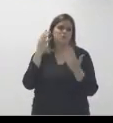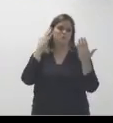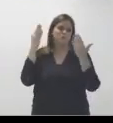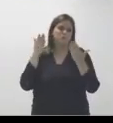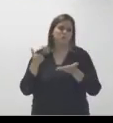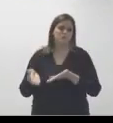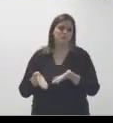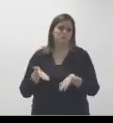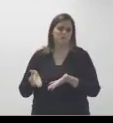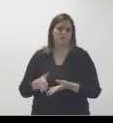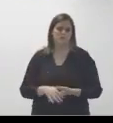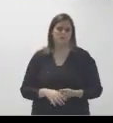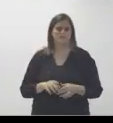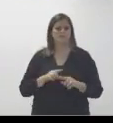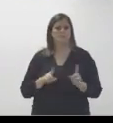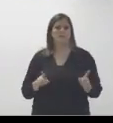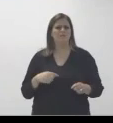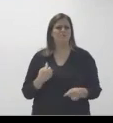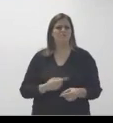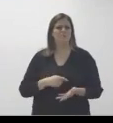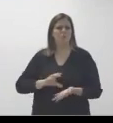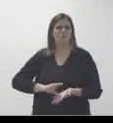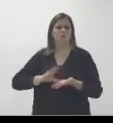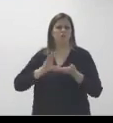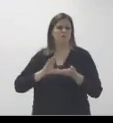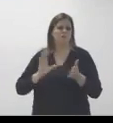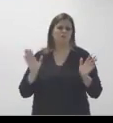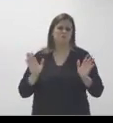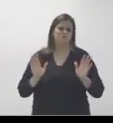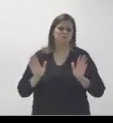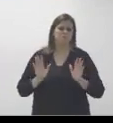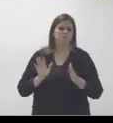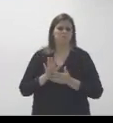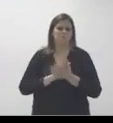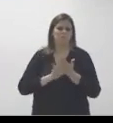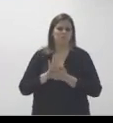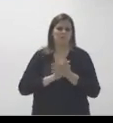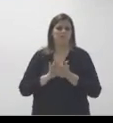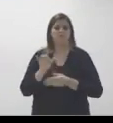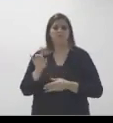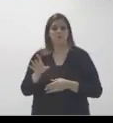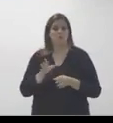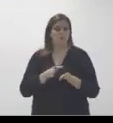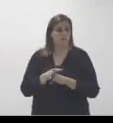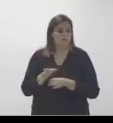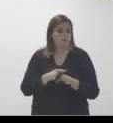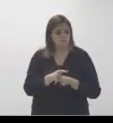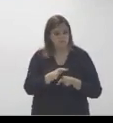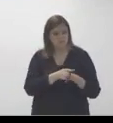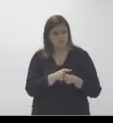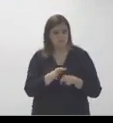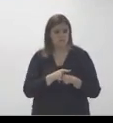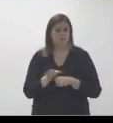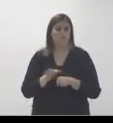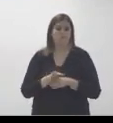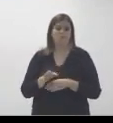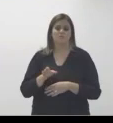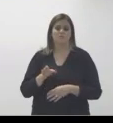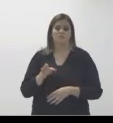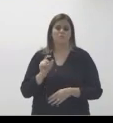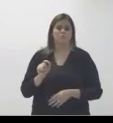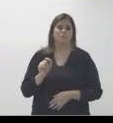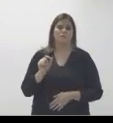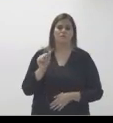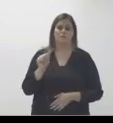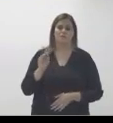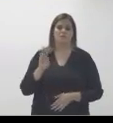ao sistema conselho não cabe interferir cada orientar nas parcerias com abep que a